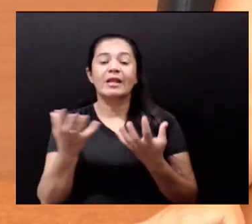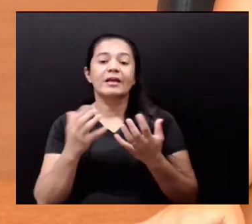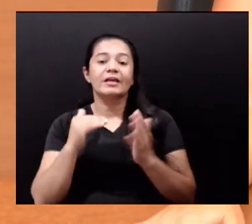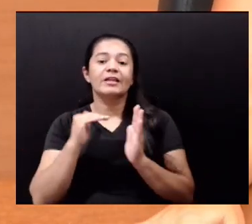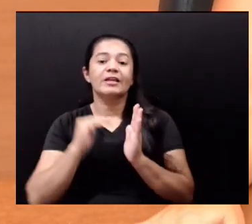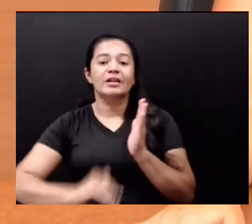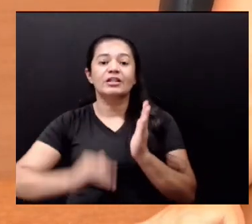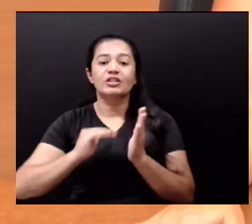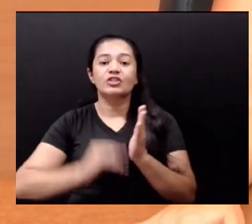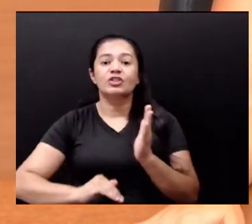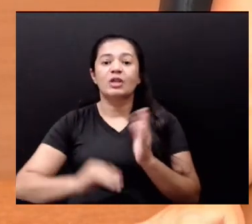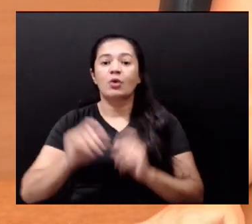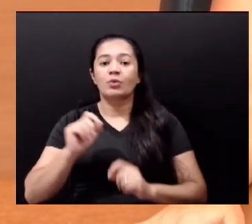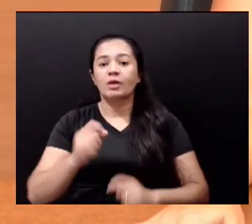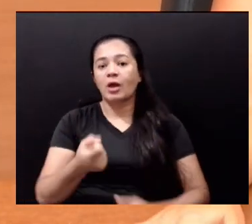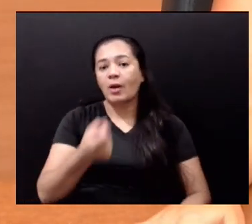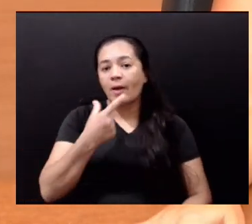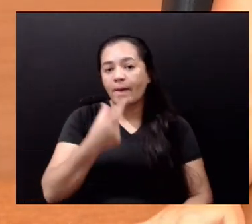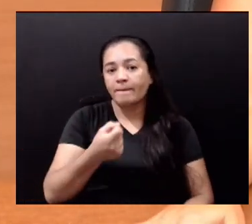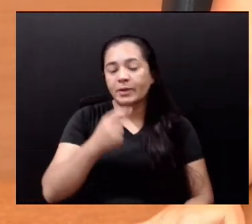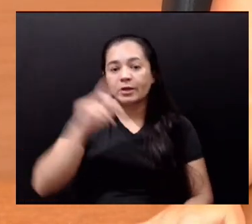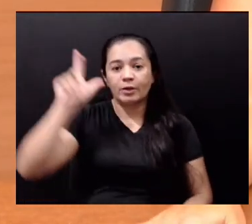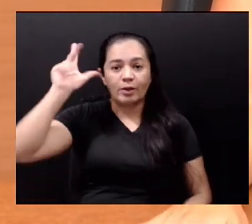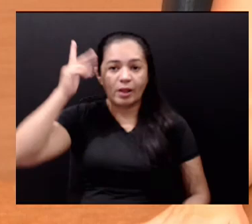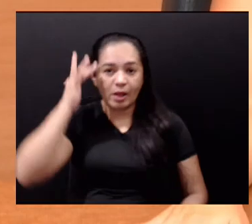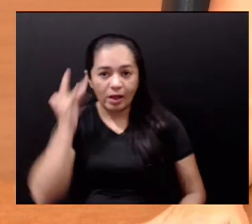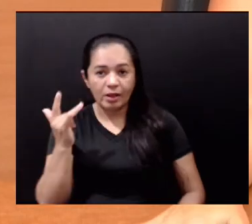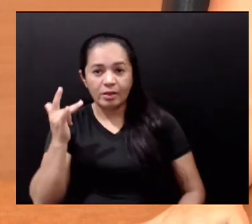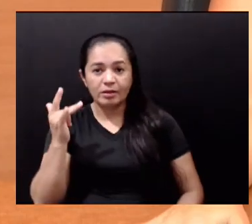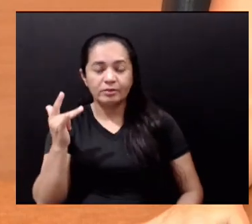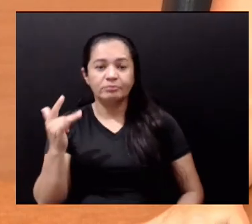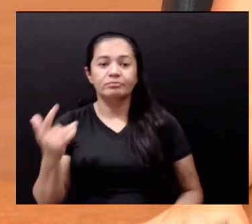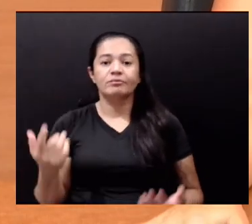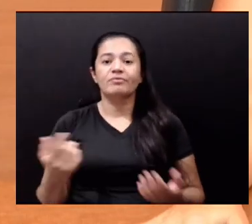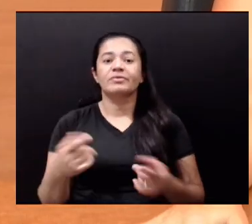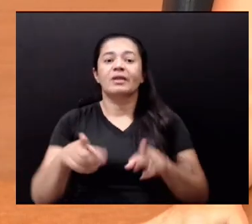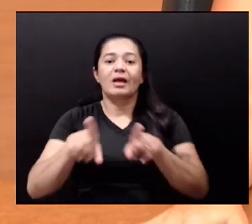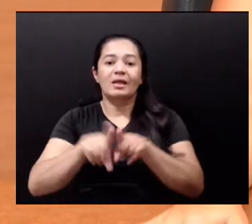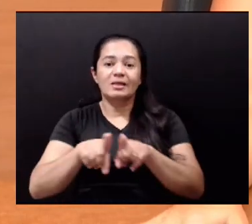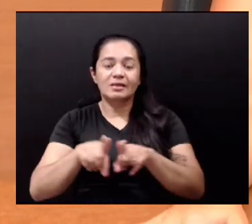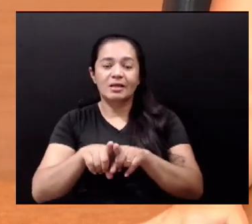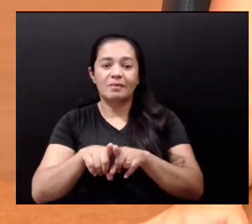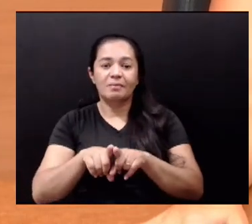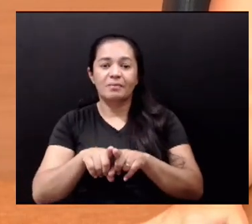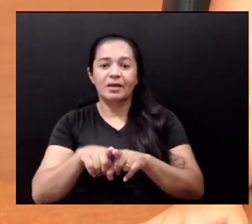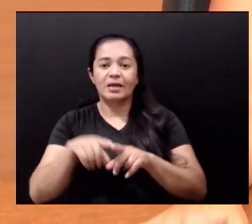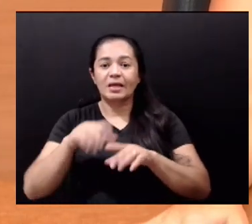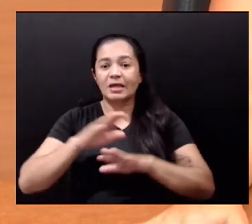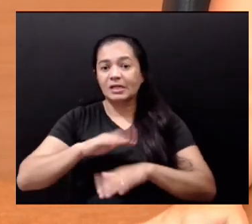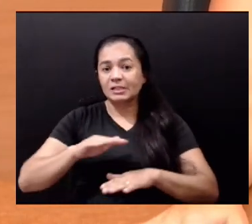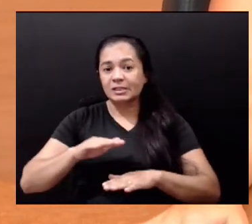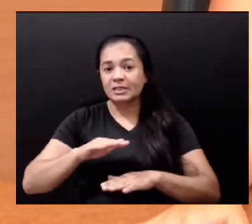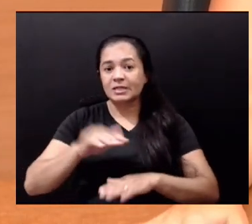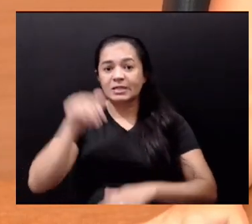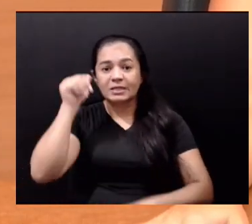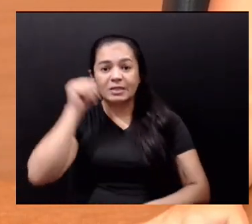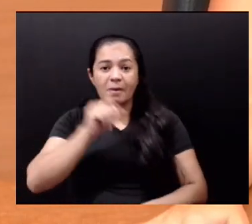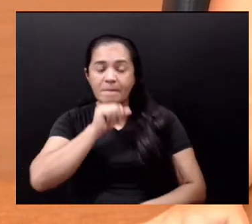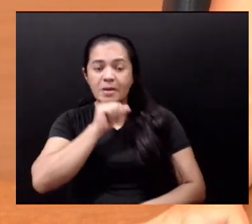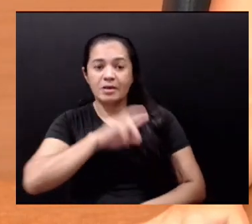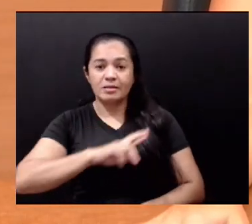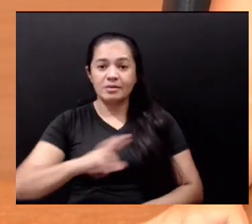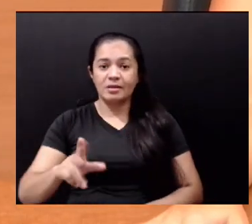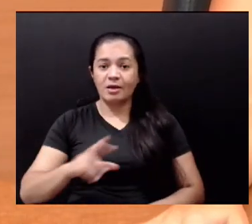dia seguinte, a luta do criança não é mãe. Então, assim, as mulheres têm sido a linha de frente de todos esses